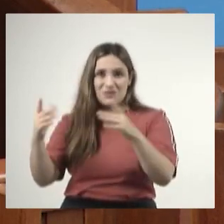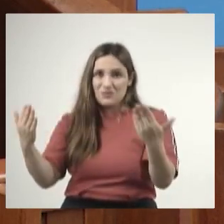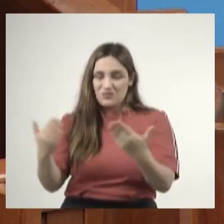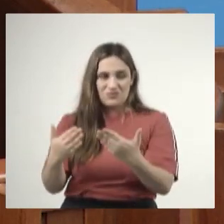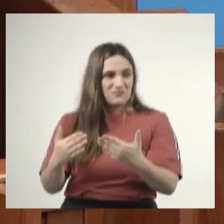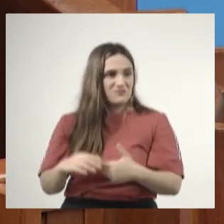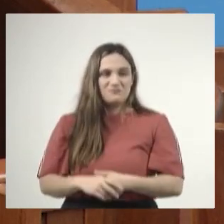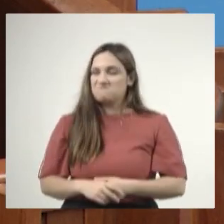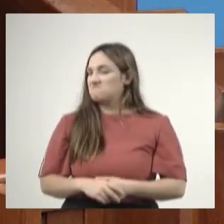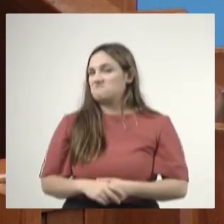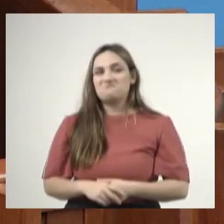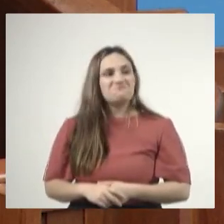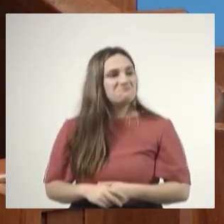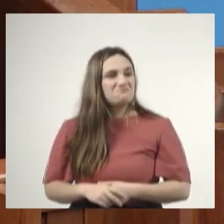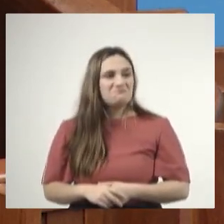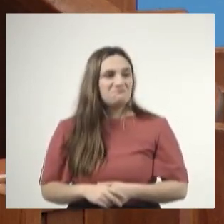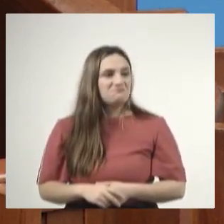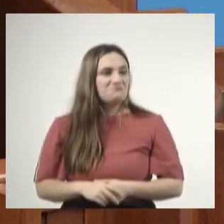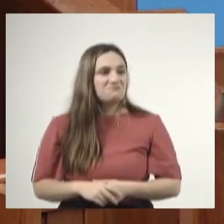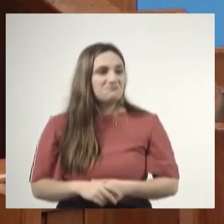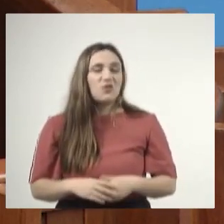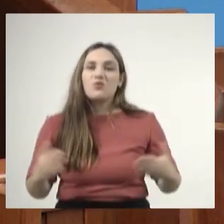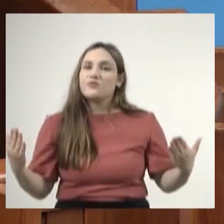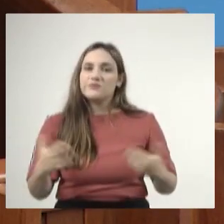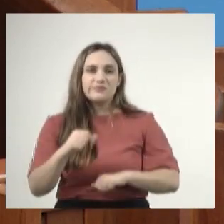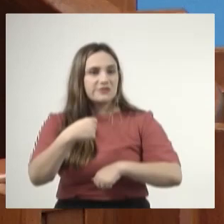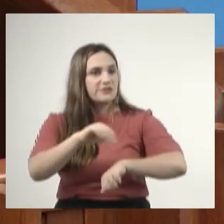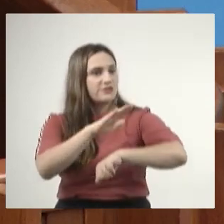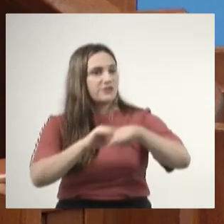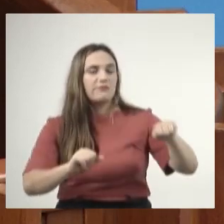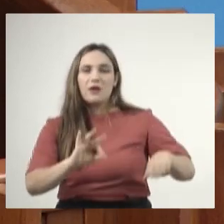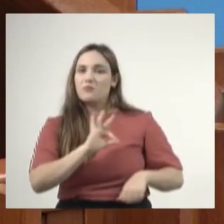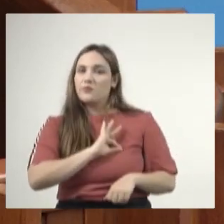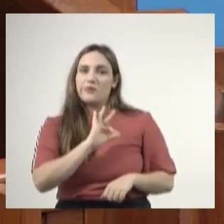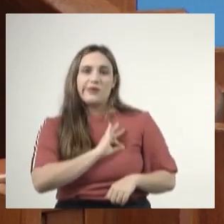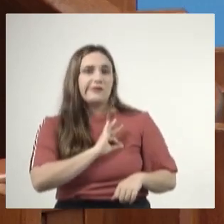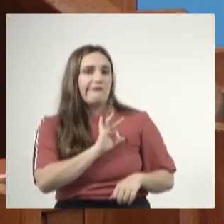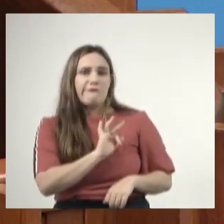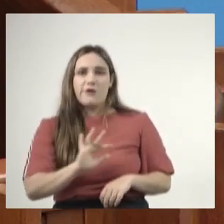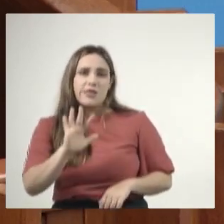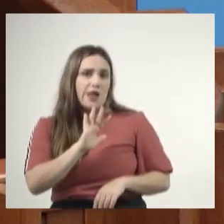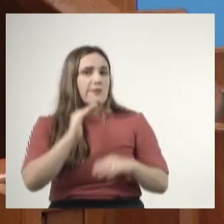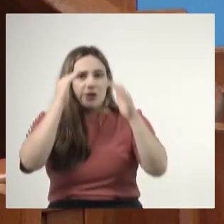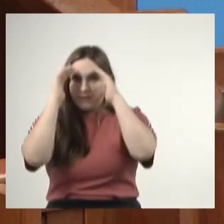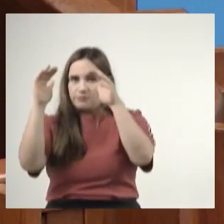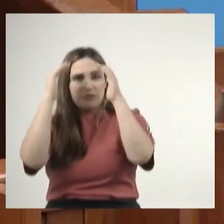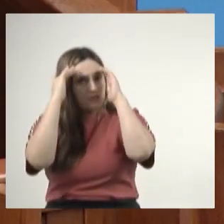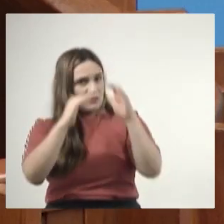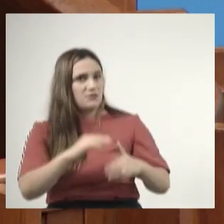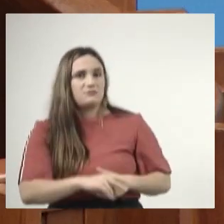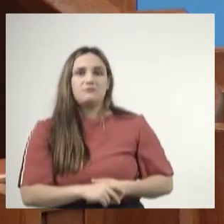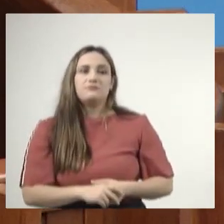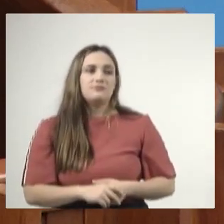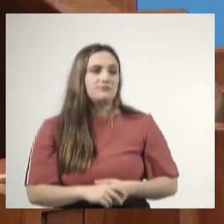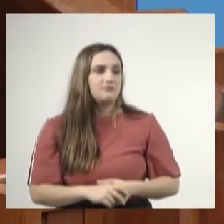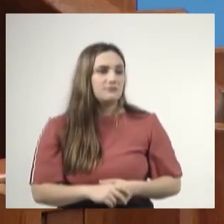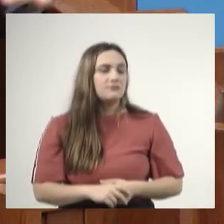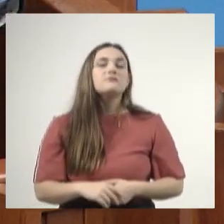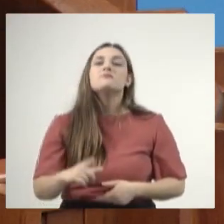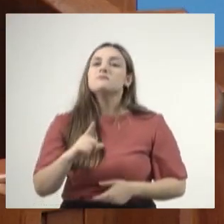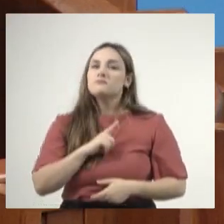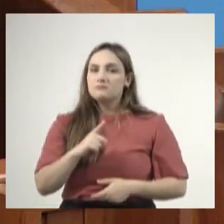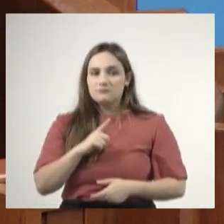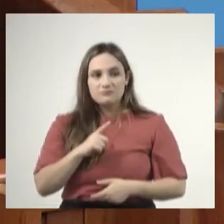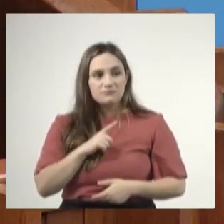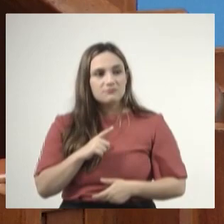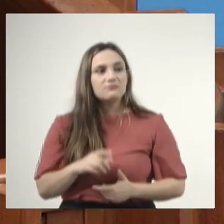são cuidados pela Polícia Federal e não respeita ninguém. Se quiser achar coisa roubada, entra